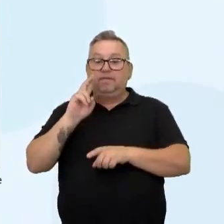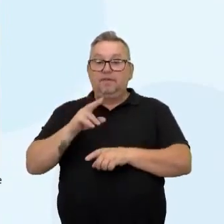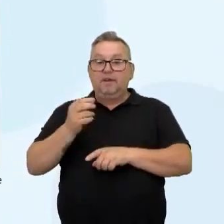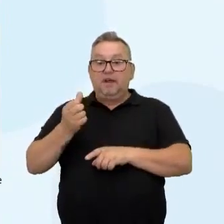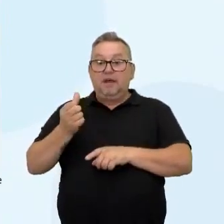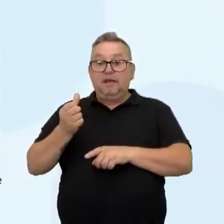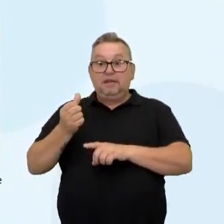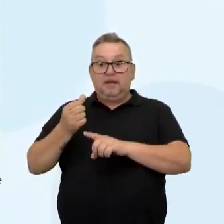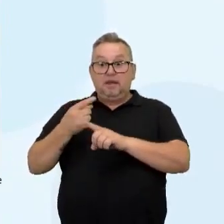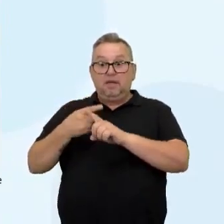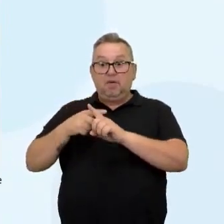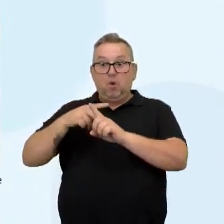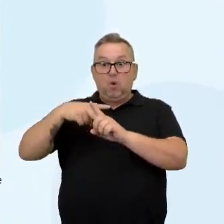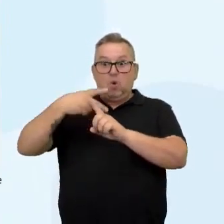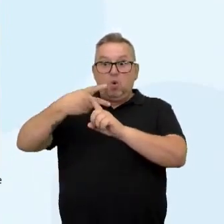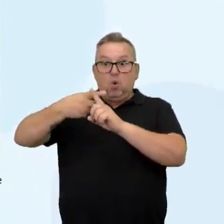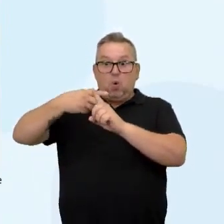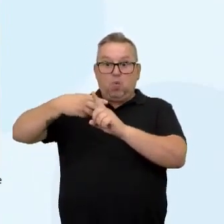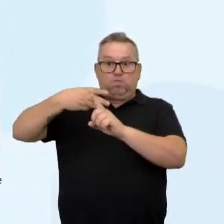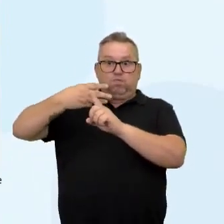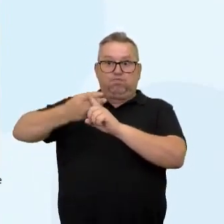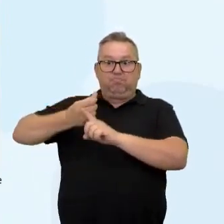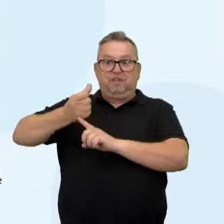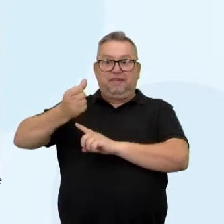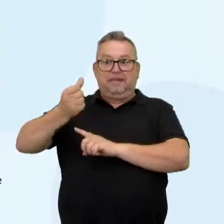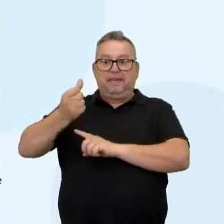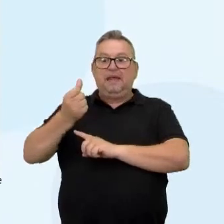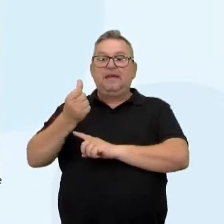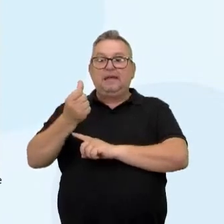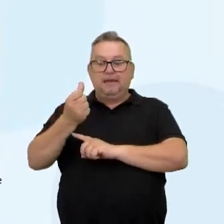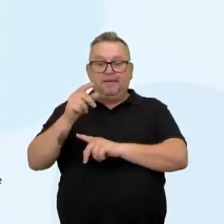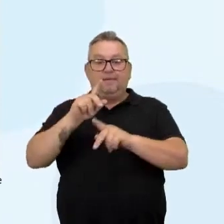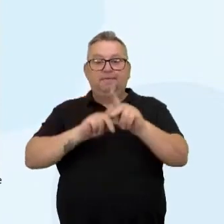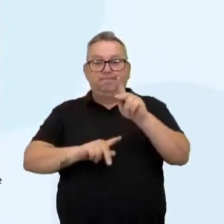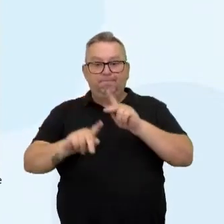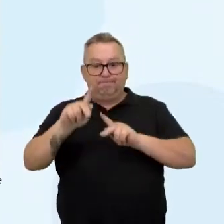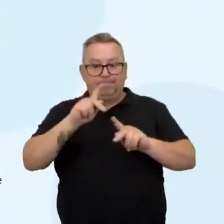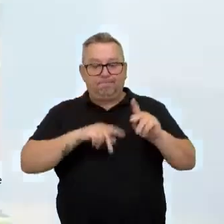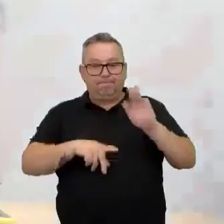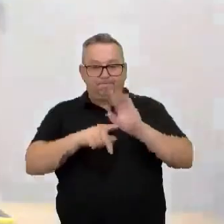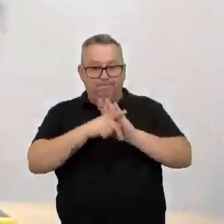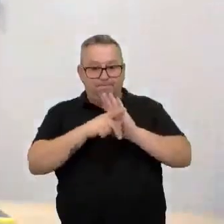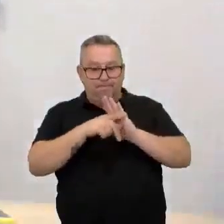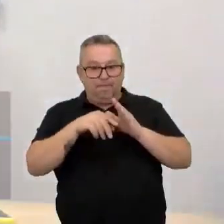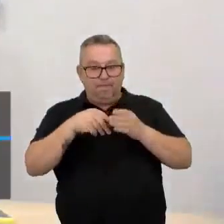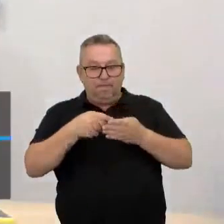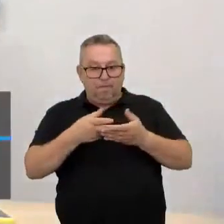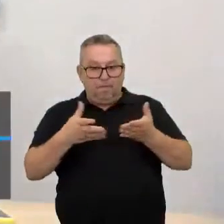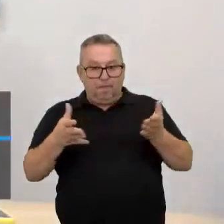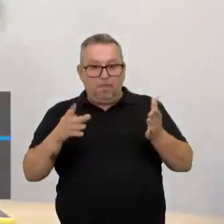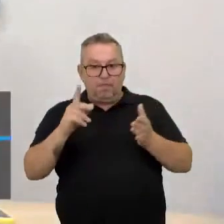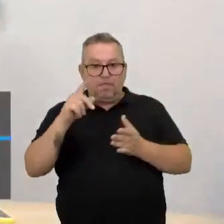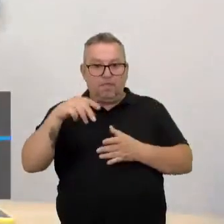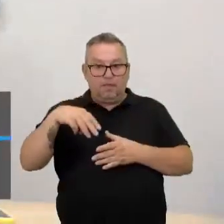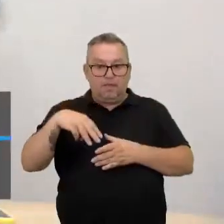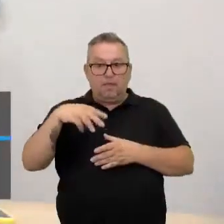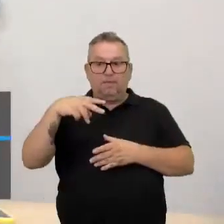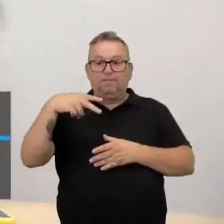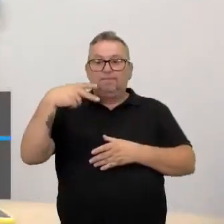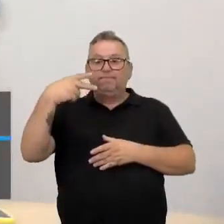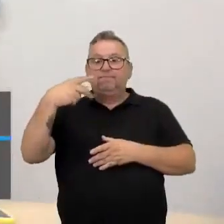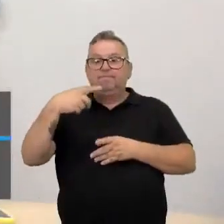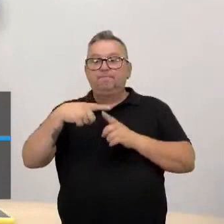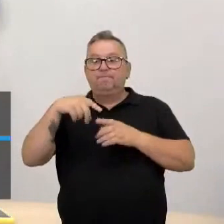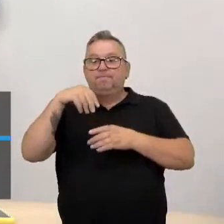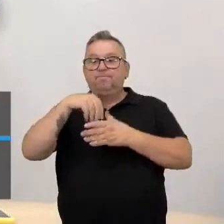6 vezes mais, né, o aumento aí, né, da população relativa, ou seja, da distribuição por quilômetro quadrado